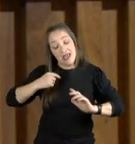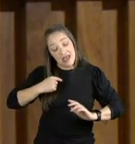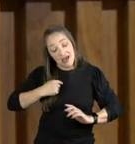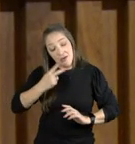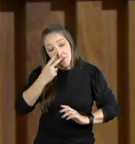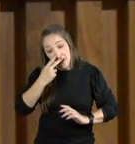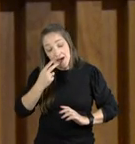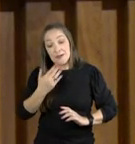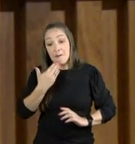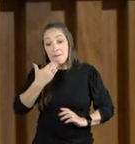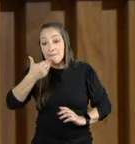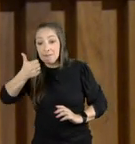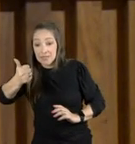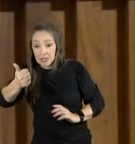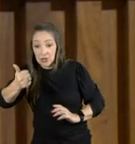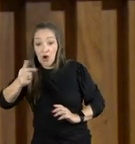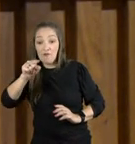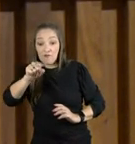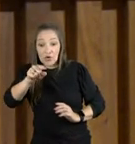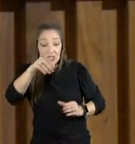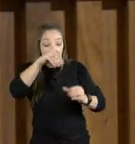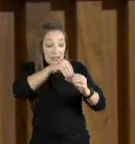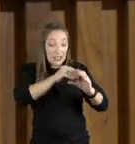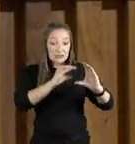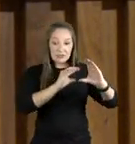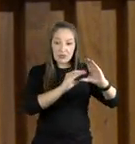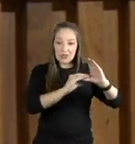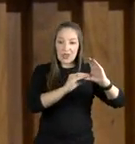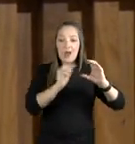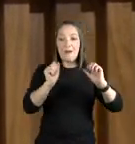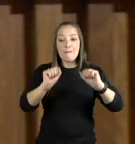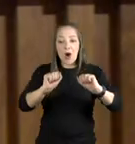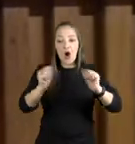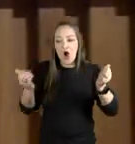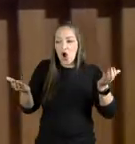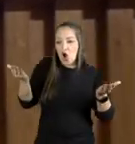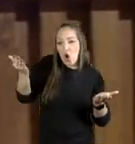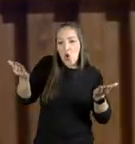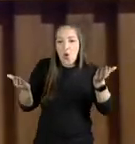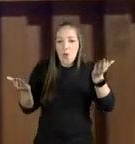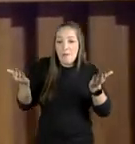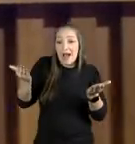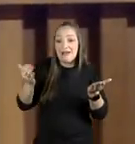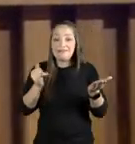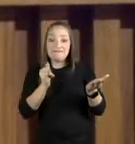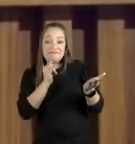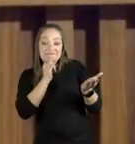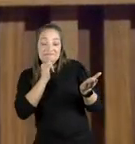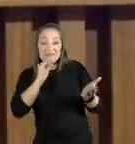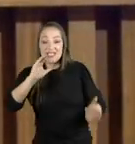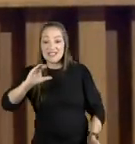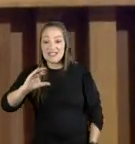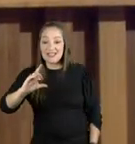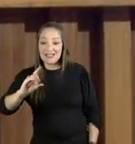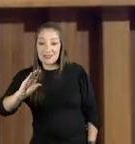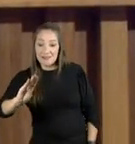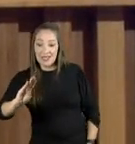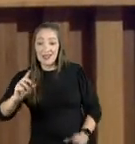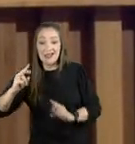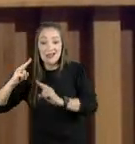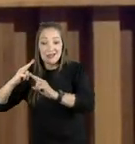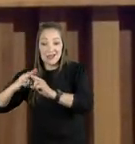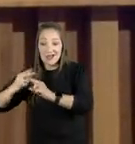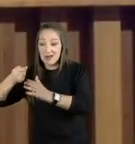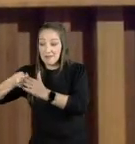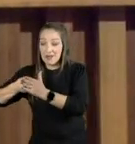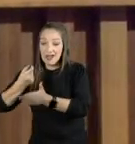corretora por você ter possibilidade de comparação. Então, se, vamos supor, se o CDB da Caixa está pagando 10 e o CDB